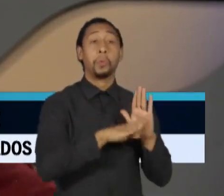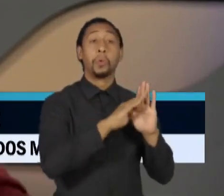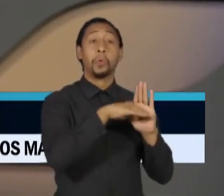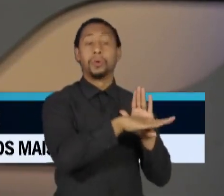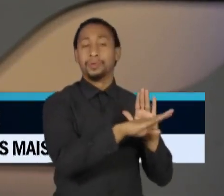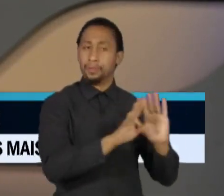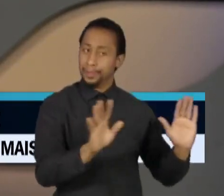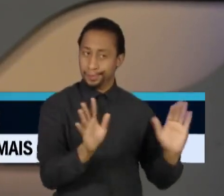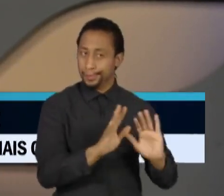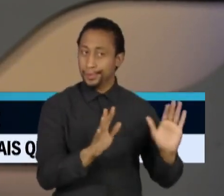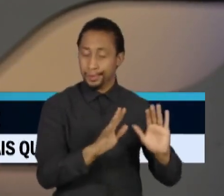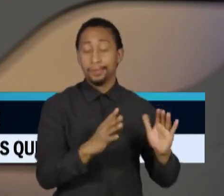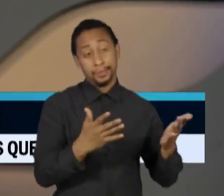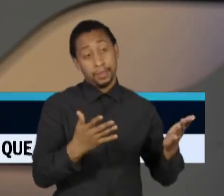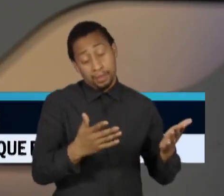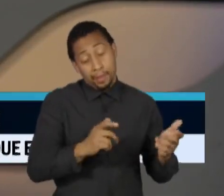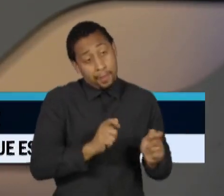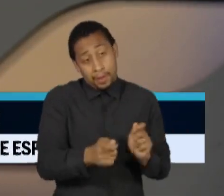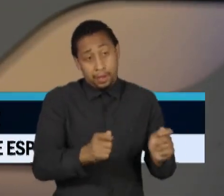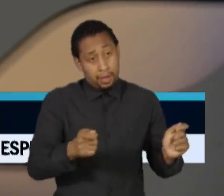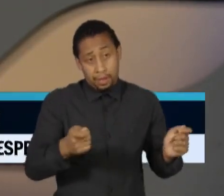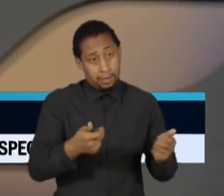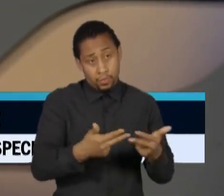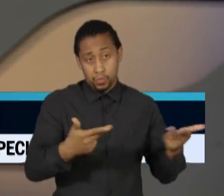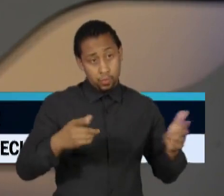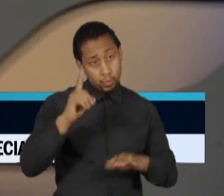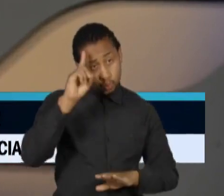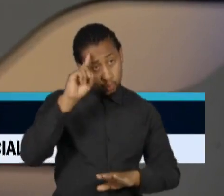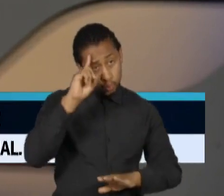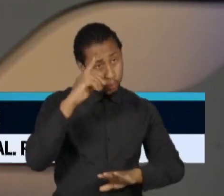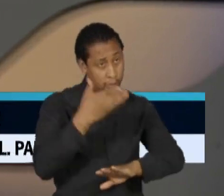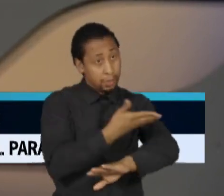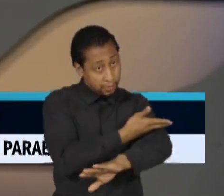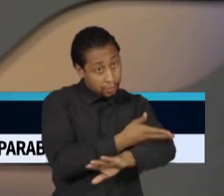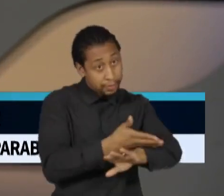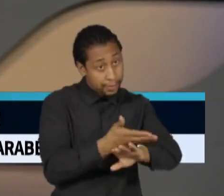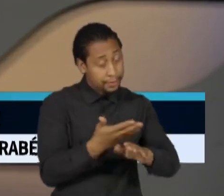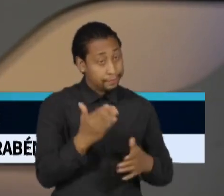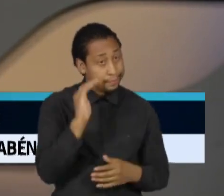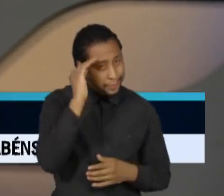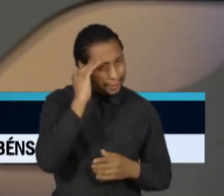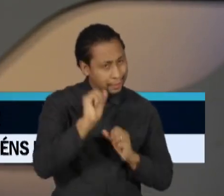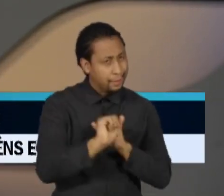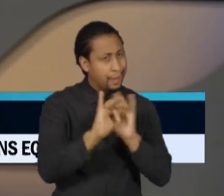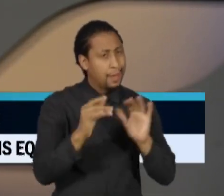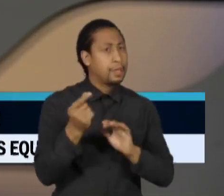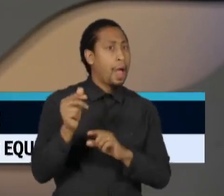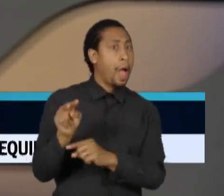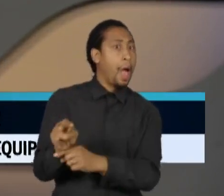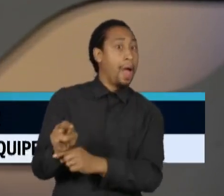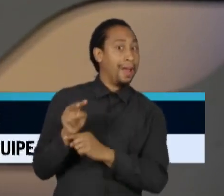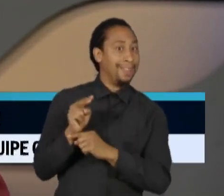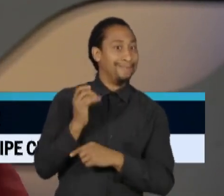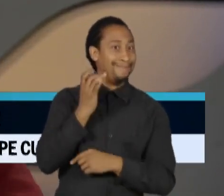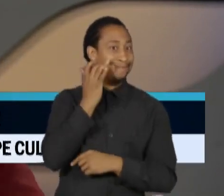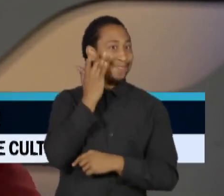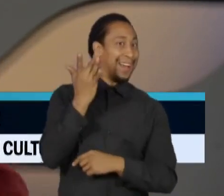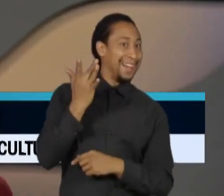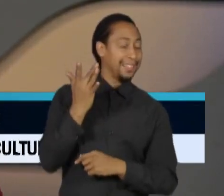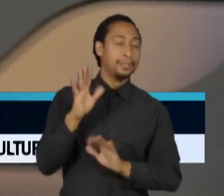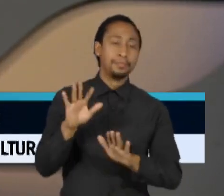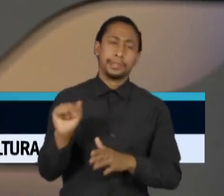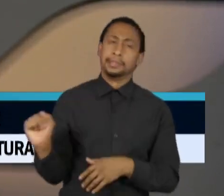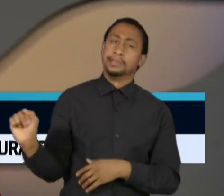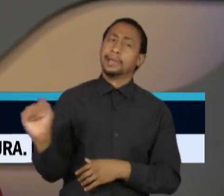com esses elementos mais cotidianos. De você ter noção de que quanto mais o empréstimo é fácil, mas ele custa